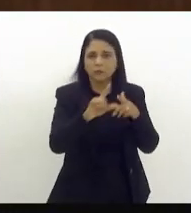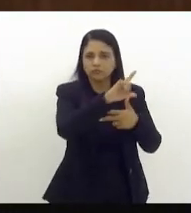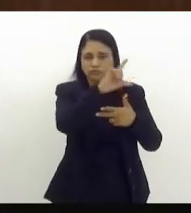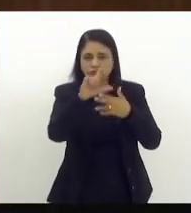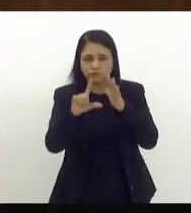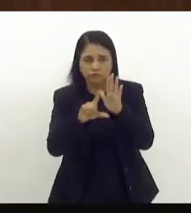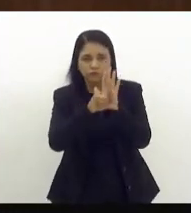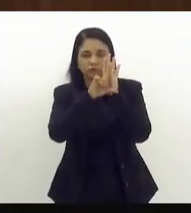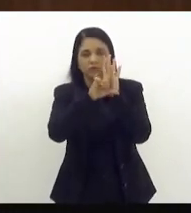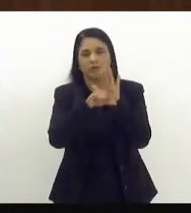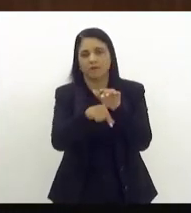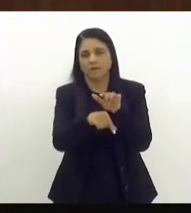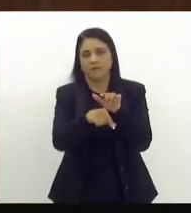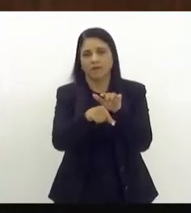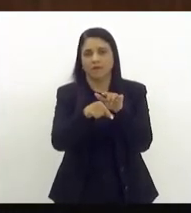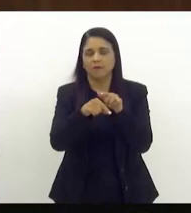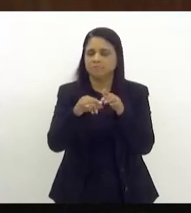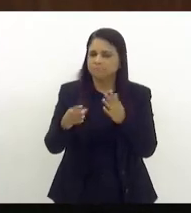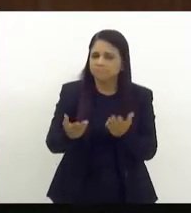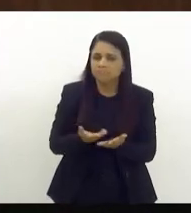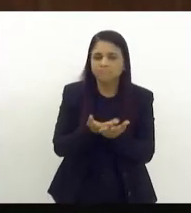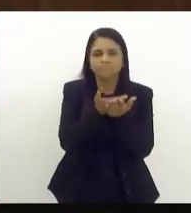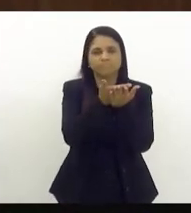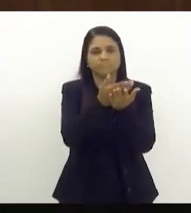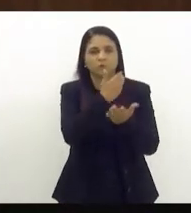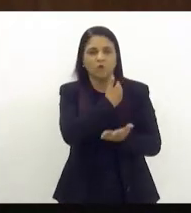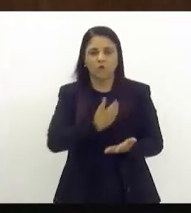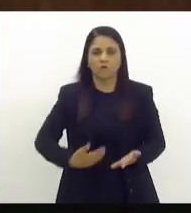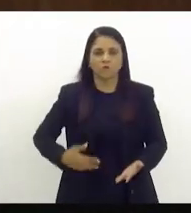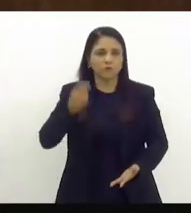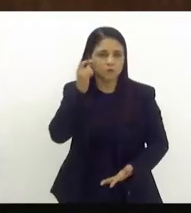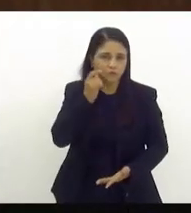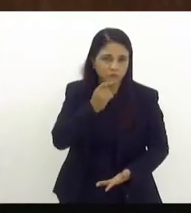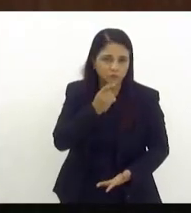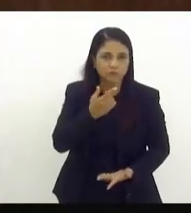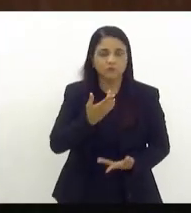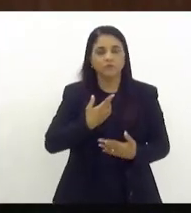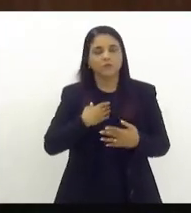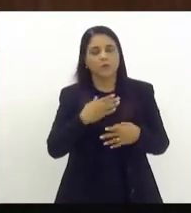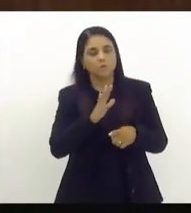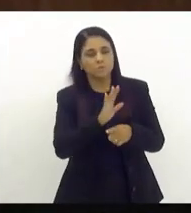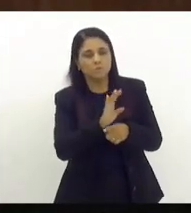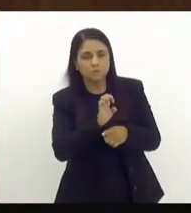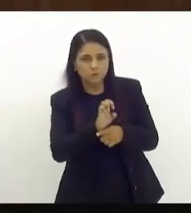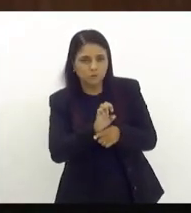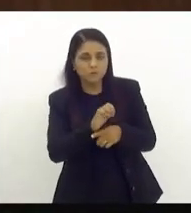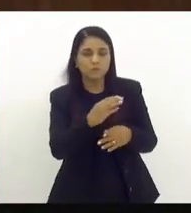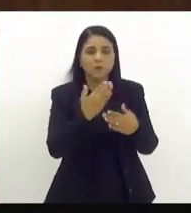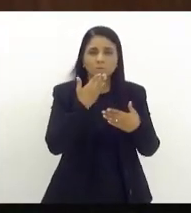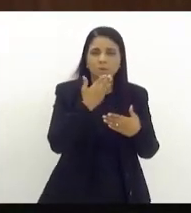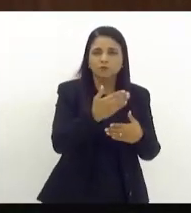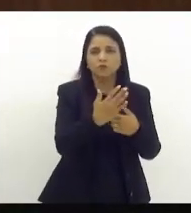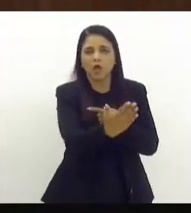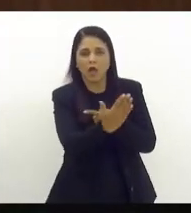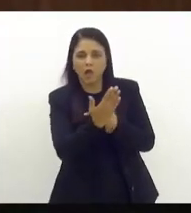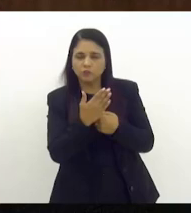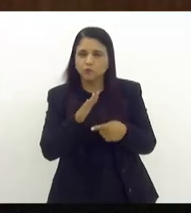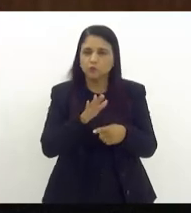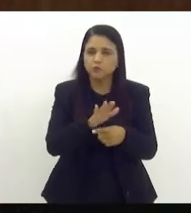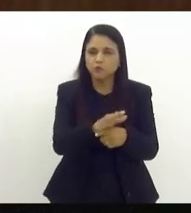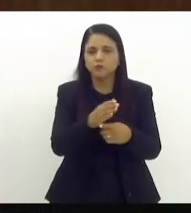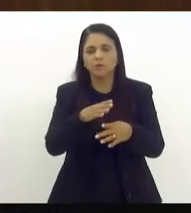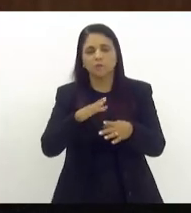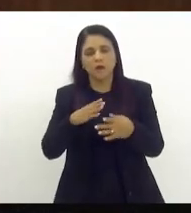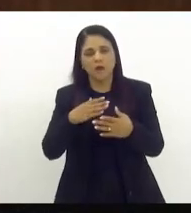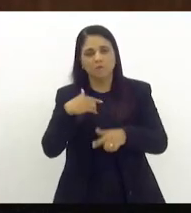importante, enviando ao governador do Estado, pedindo ajuda, medidas para fomentar as